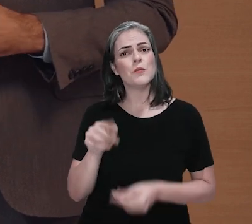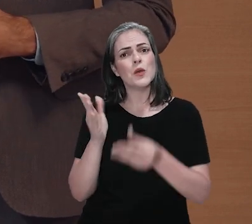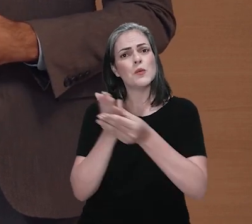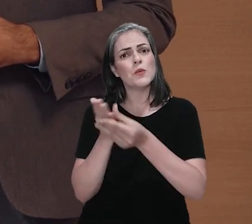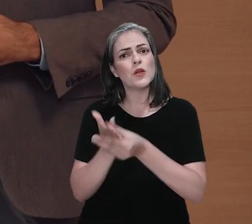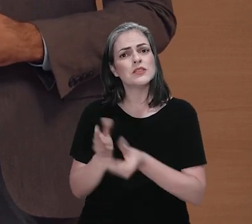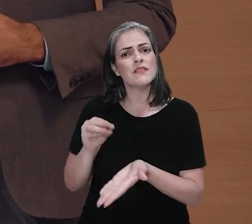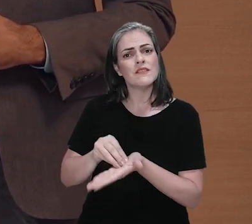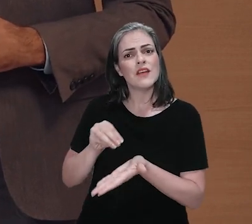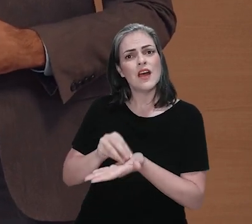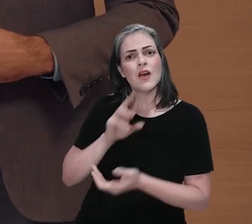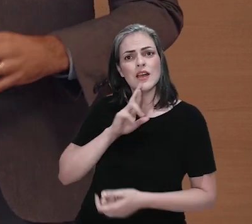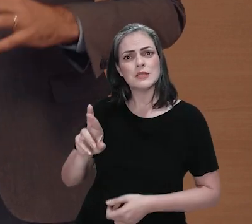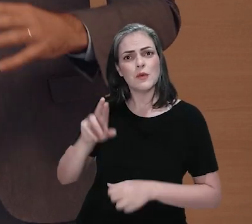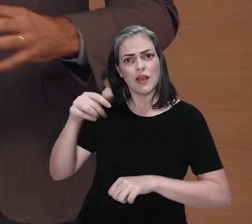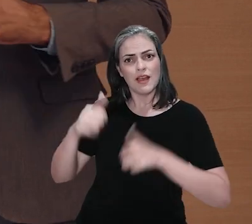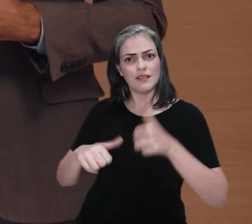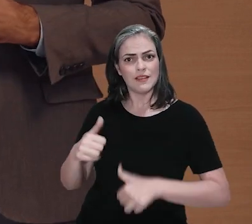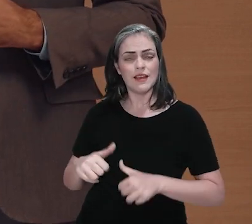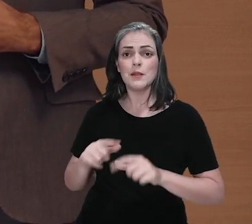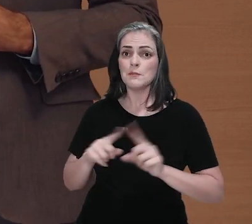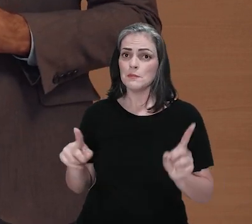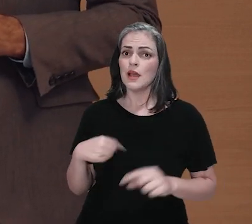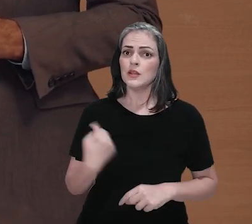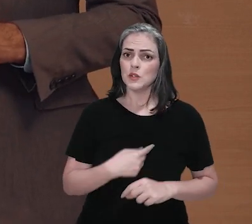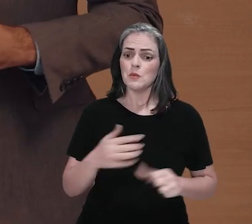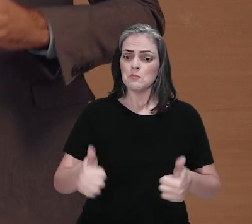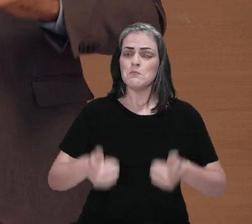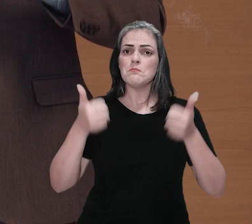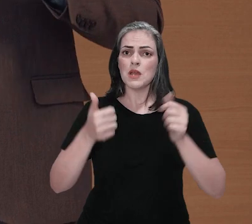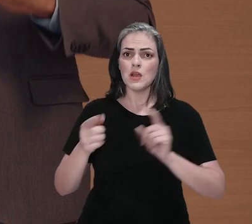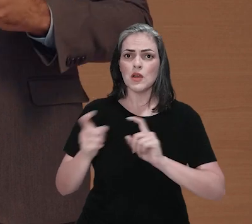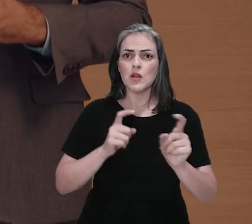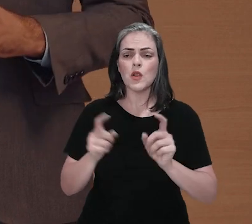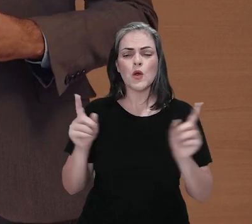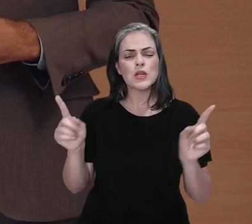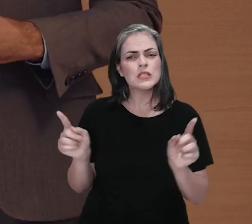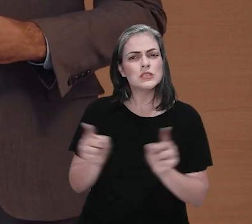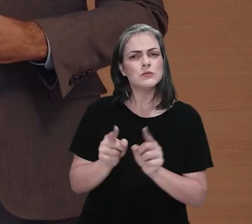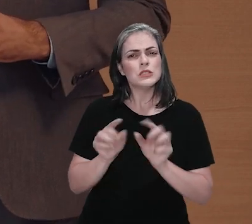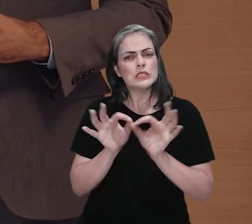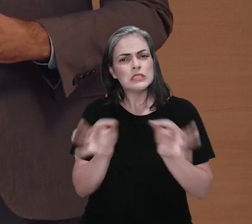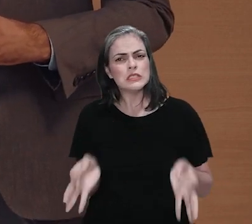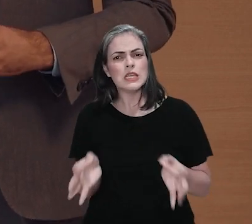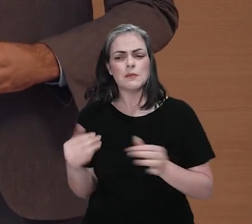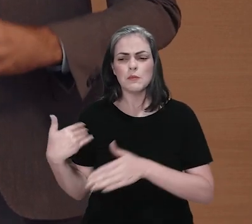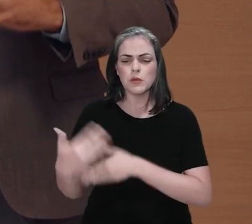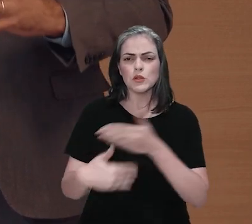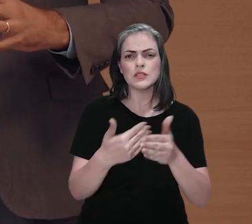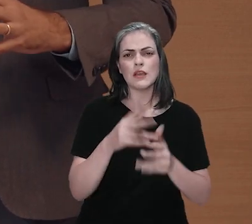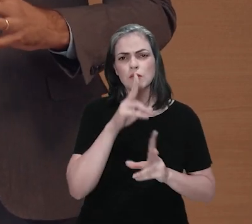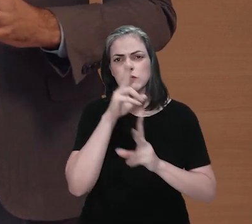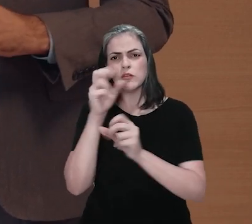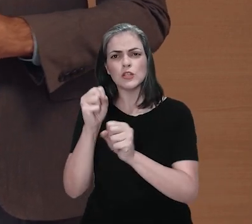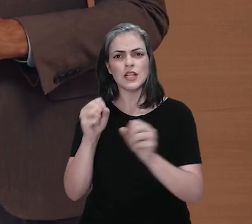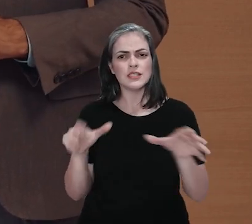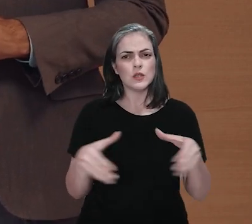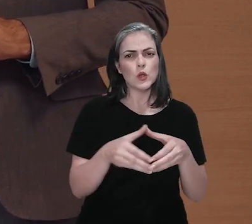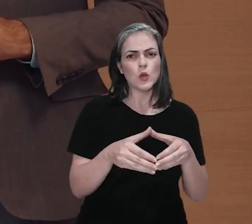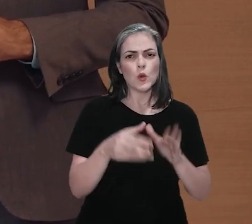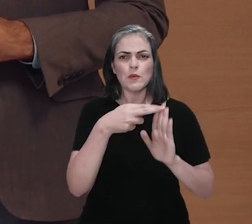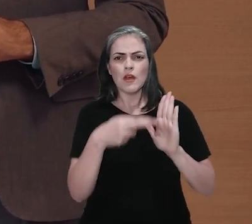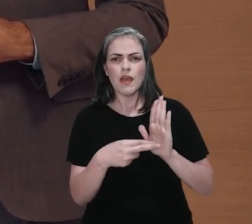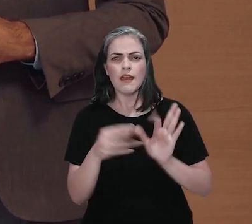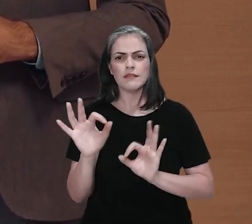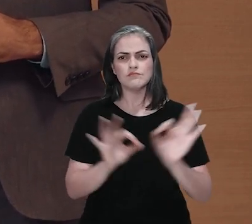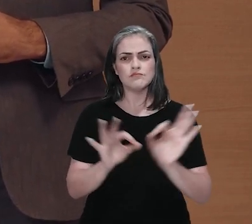processos pendentes de análise. E com a simplificação de processos, o fortalecimento das equipes e a uniformização das